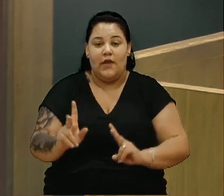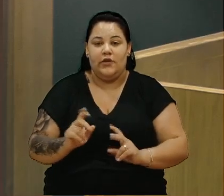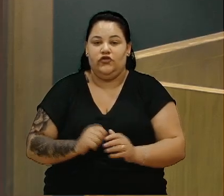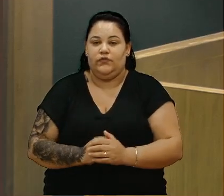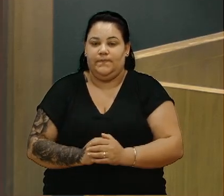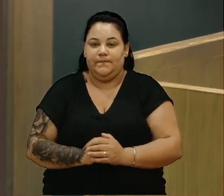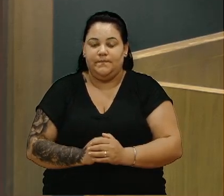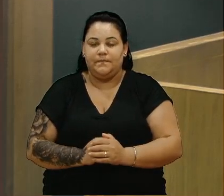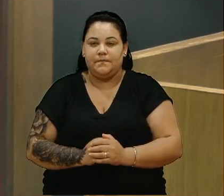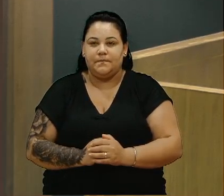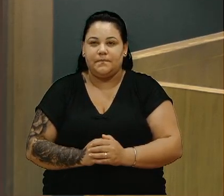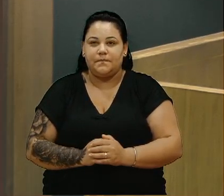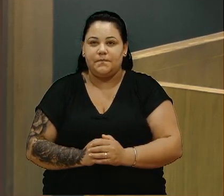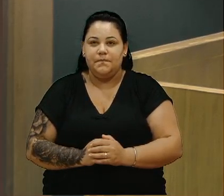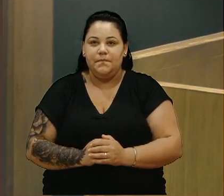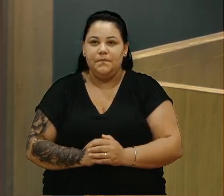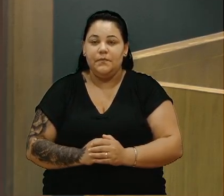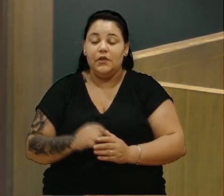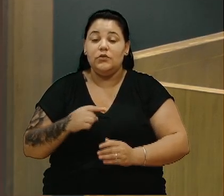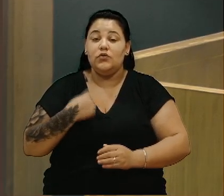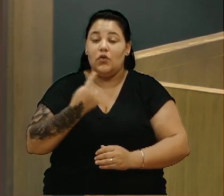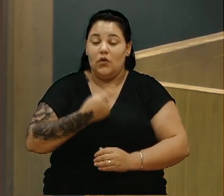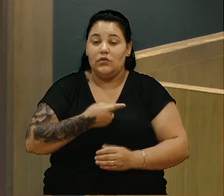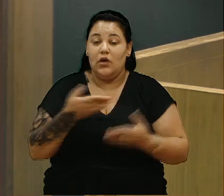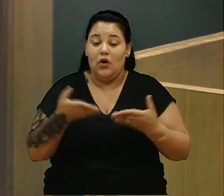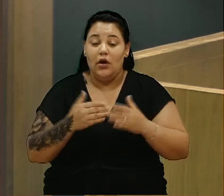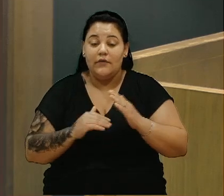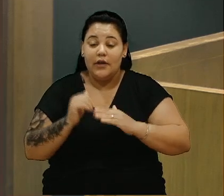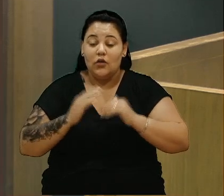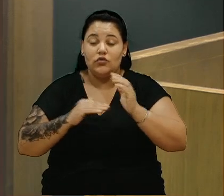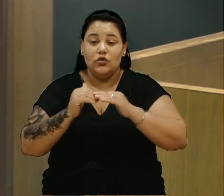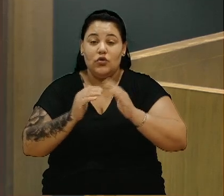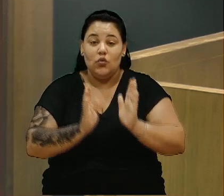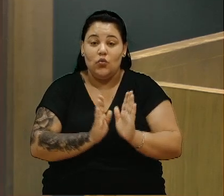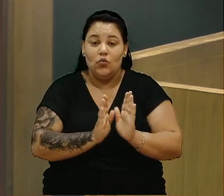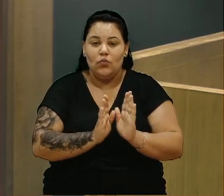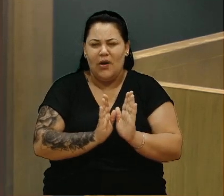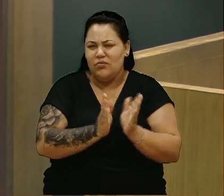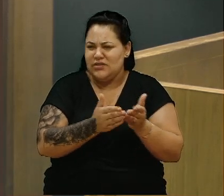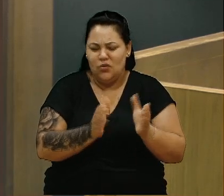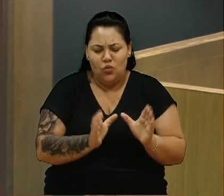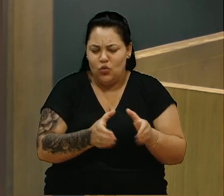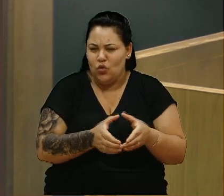diferenciado. Nós vamos construir um comitê da EJA,